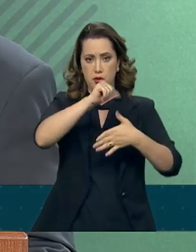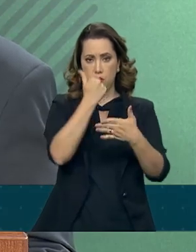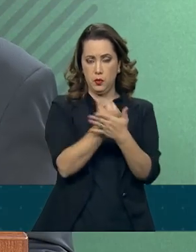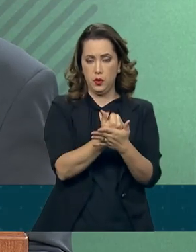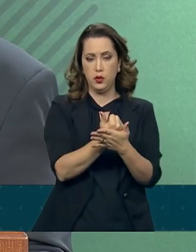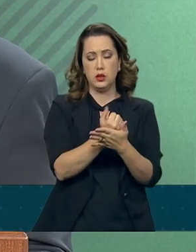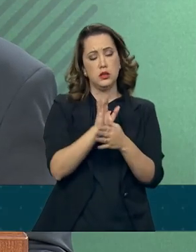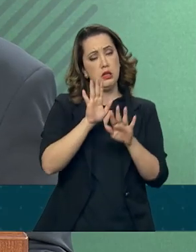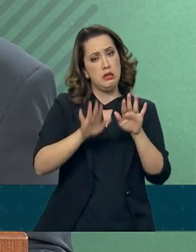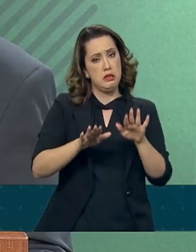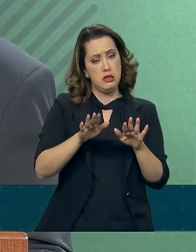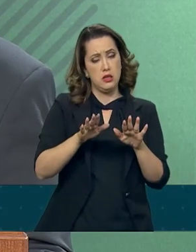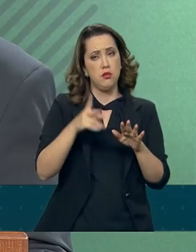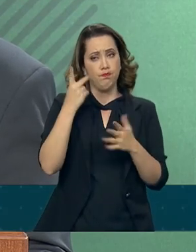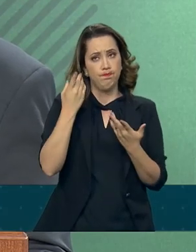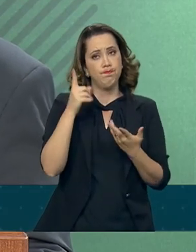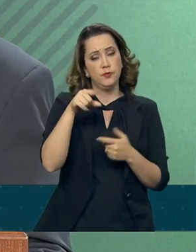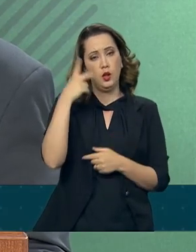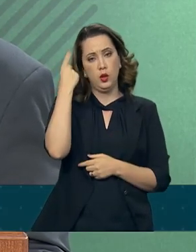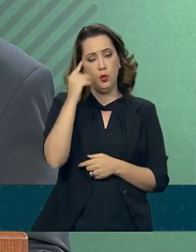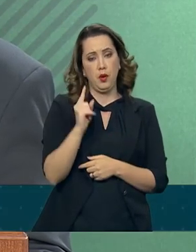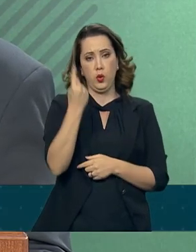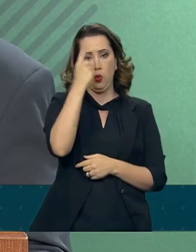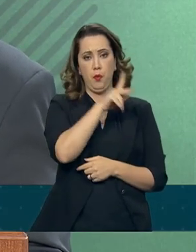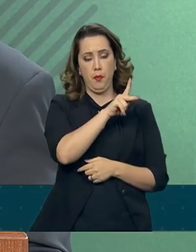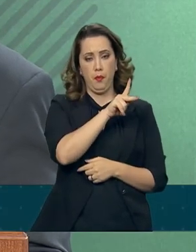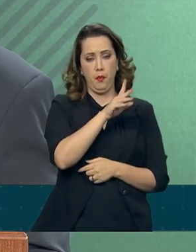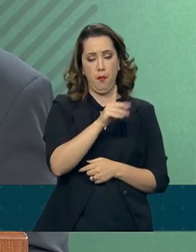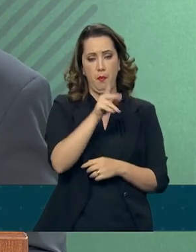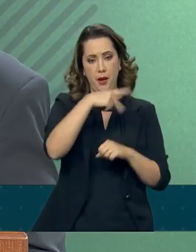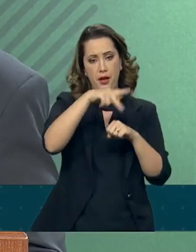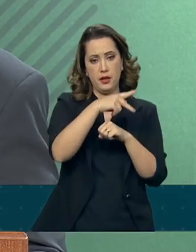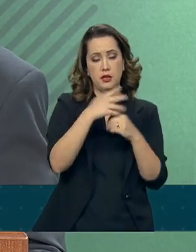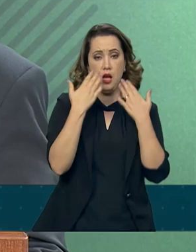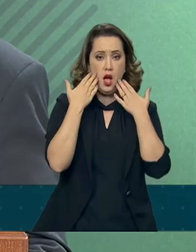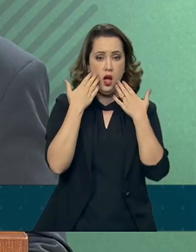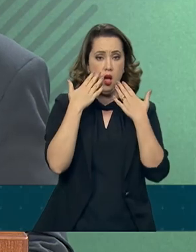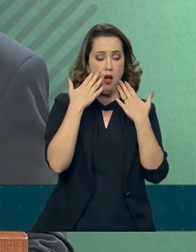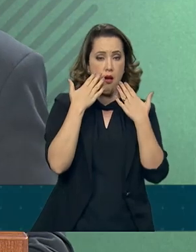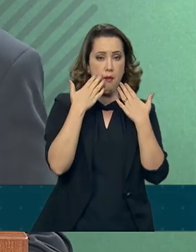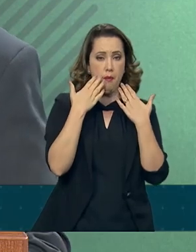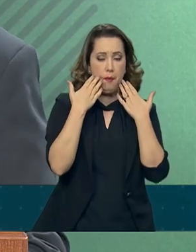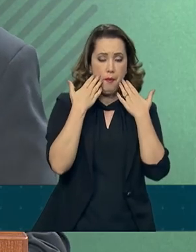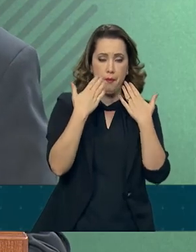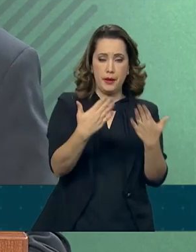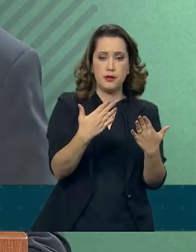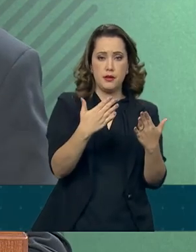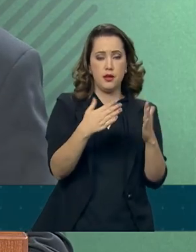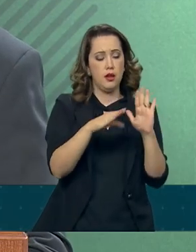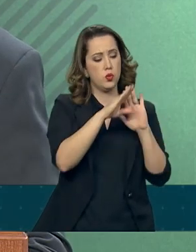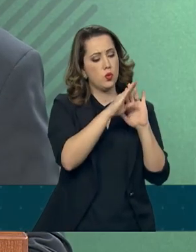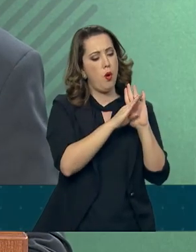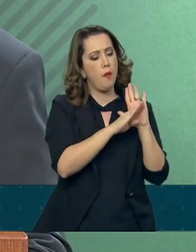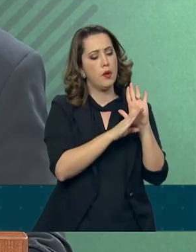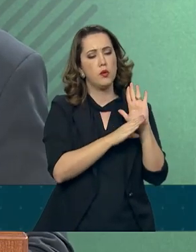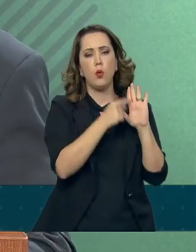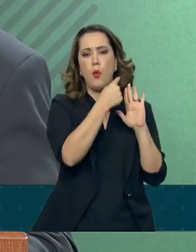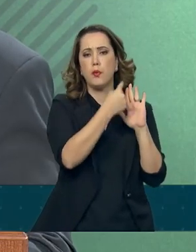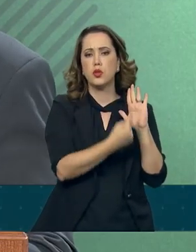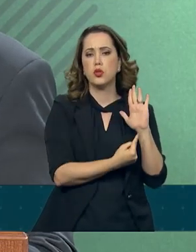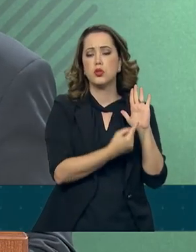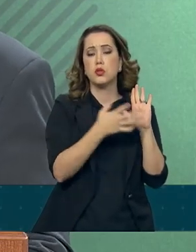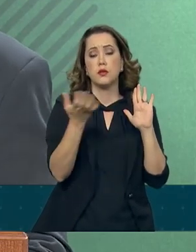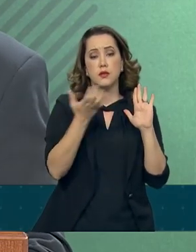normalmente quando um país assumir a presidência ele propõe a sua agenda de ações que devem ser